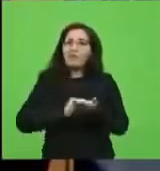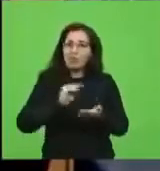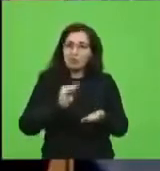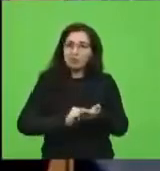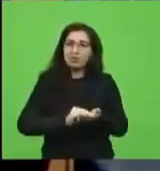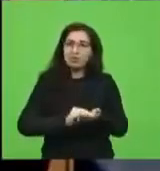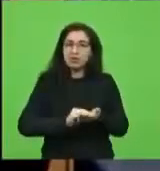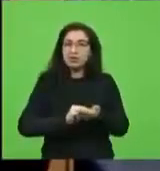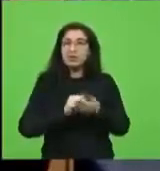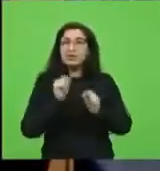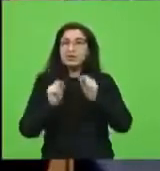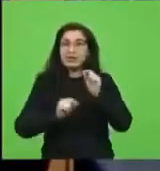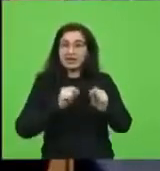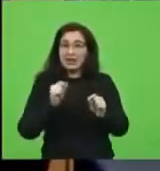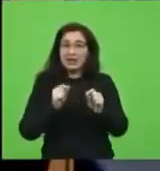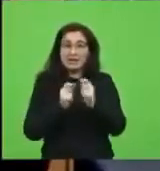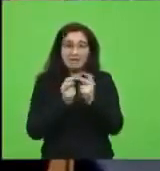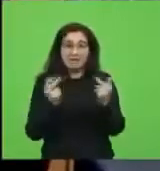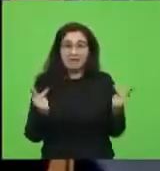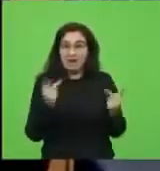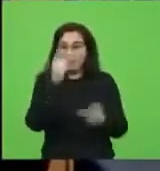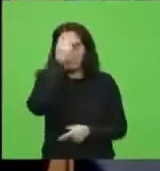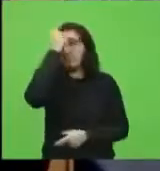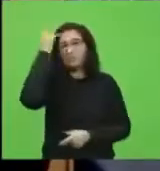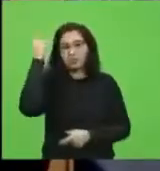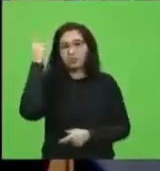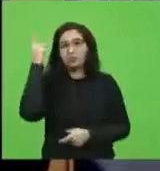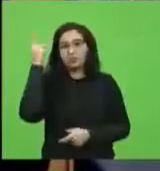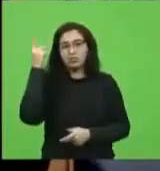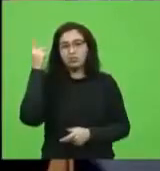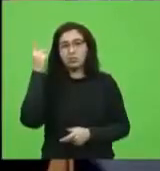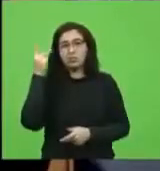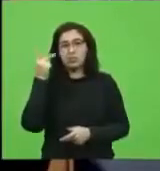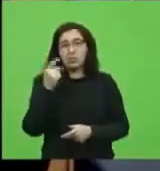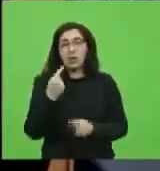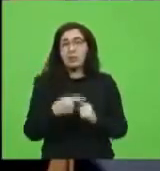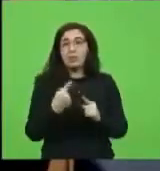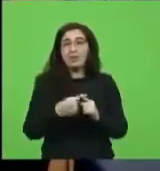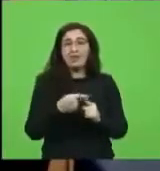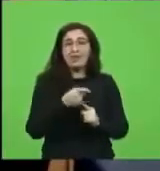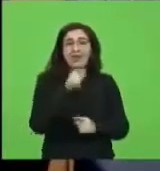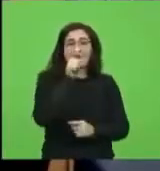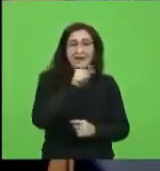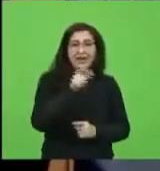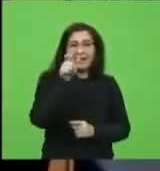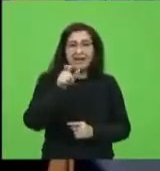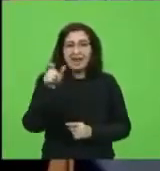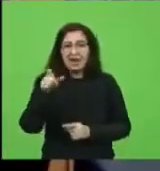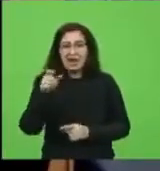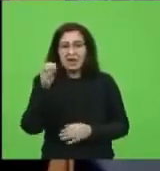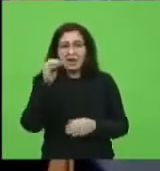por parte de muitas pessoas, de um exemplo de mais coragem,